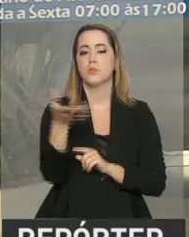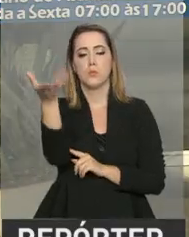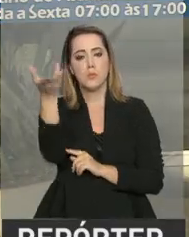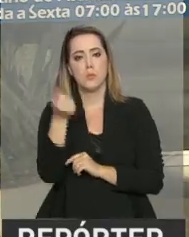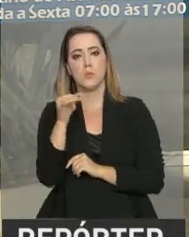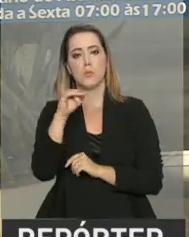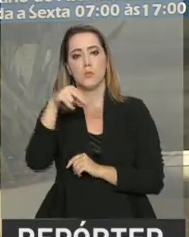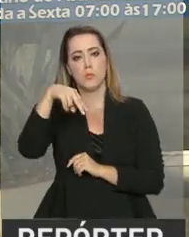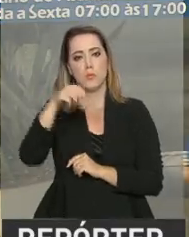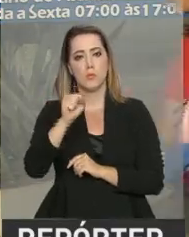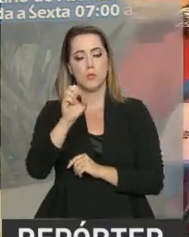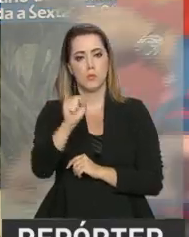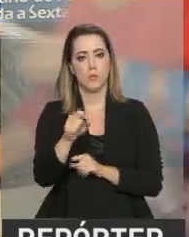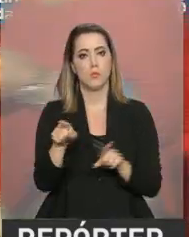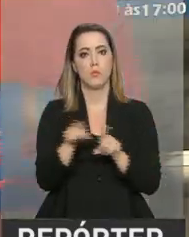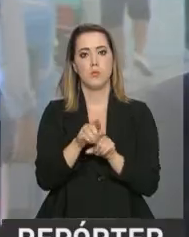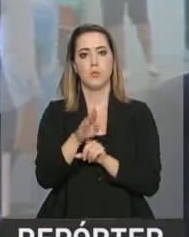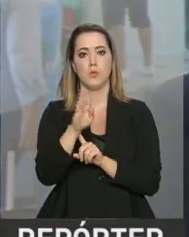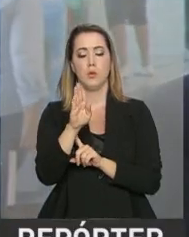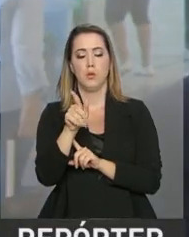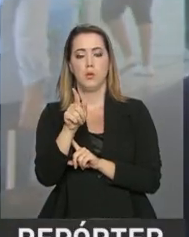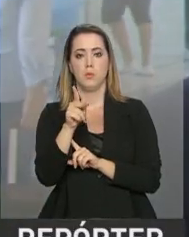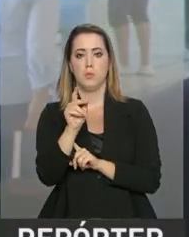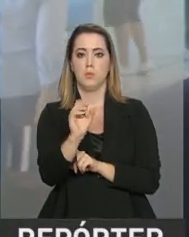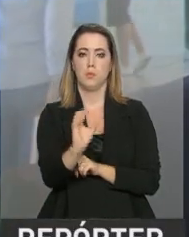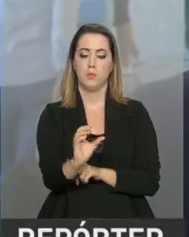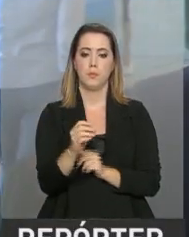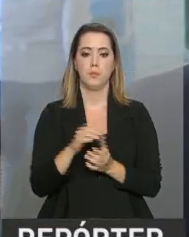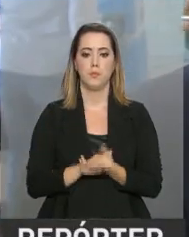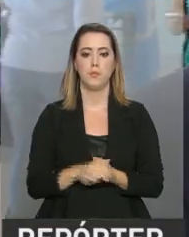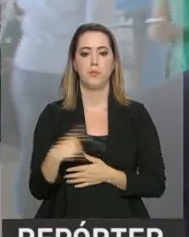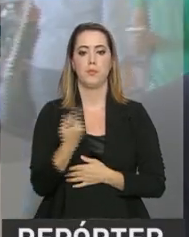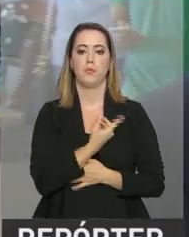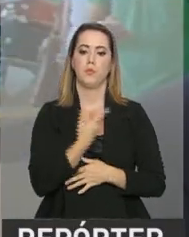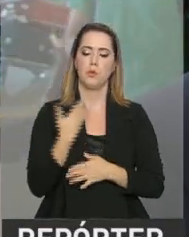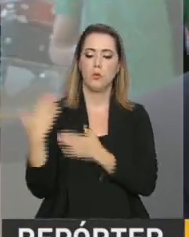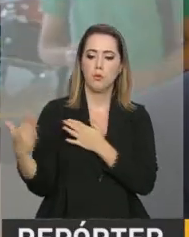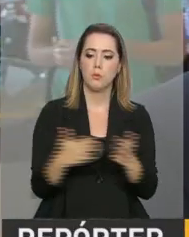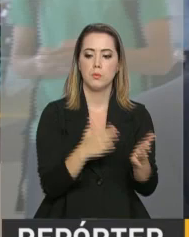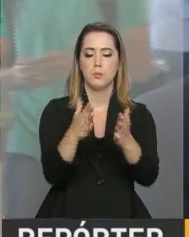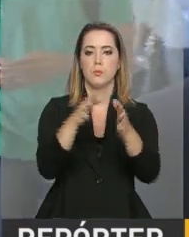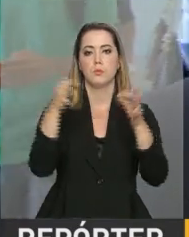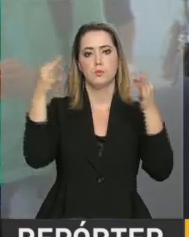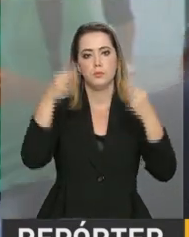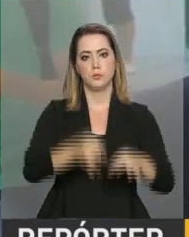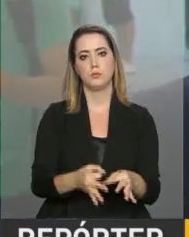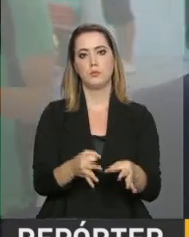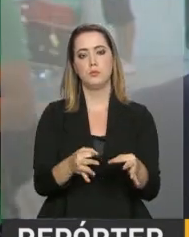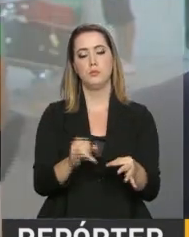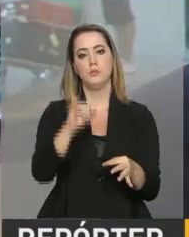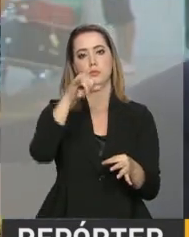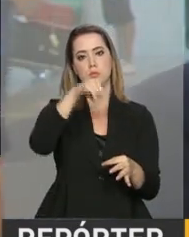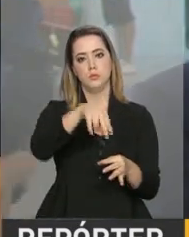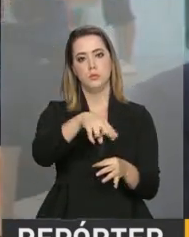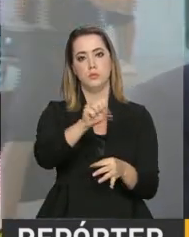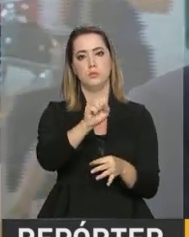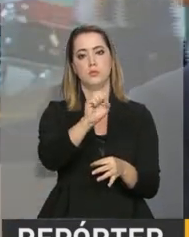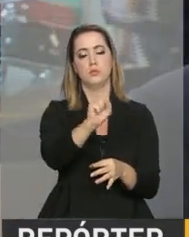do INSS e o PC agora a gente tá caminhando na direção de uma previdência